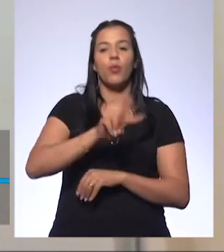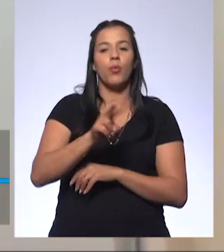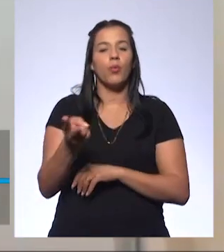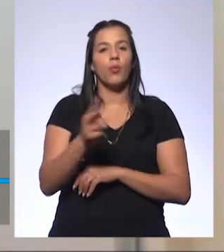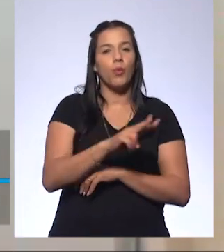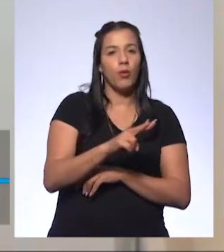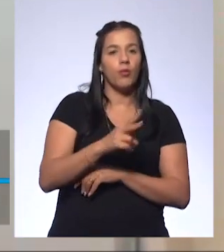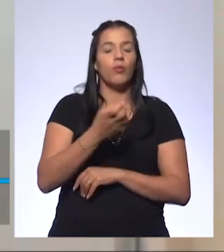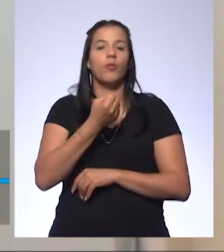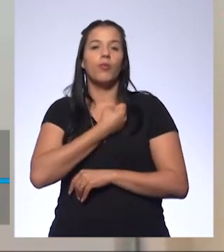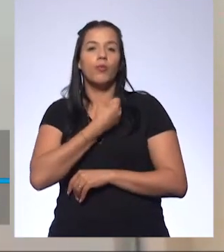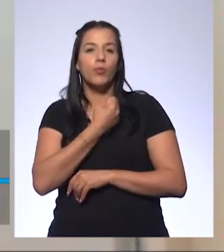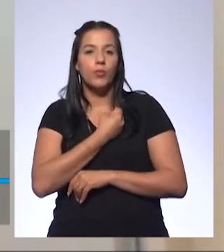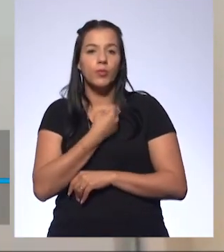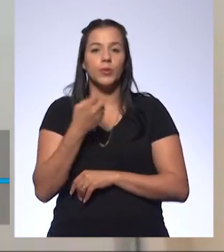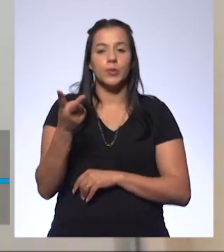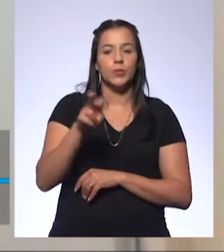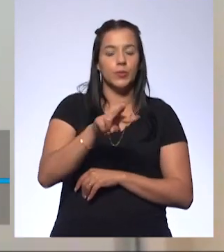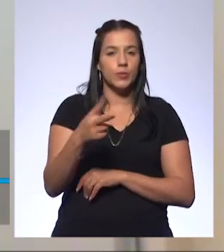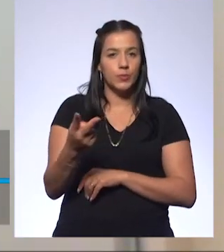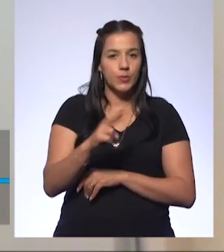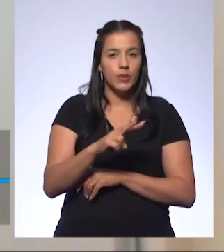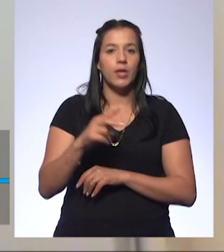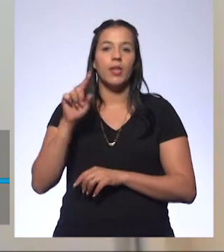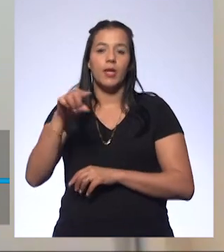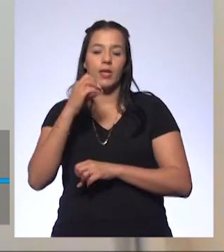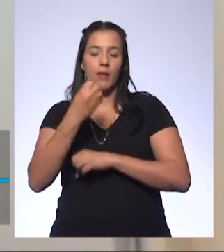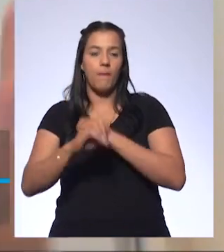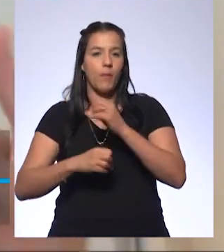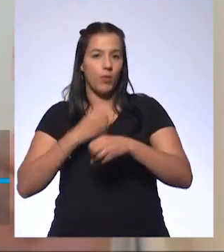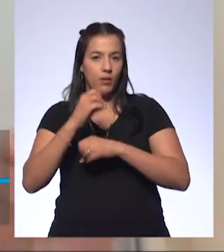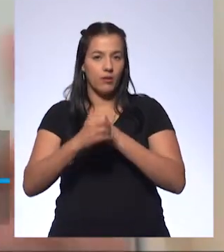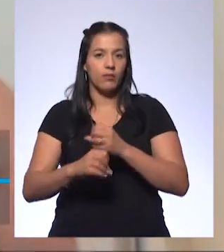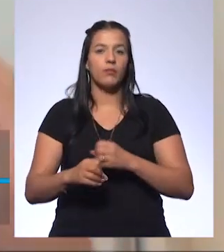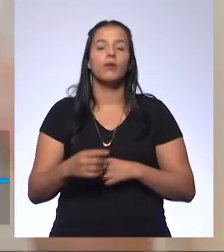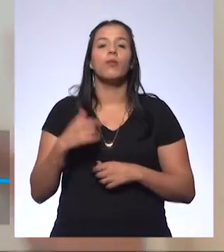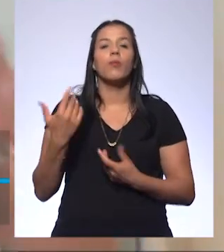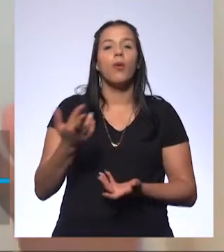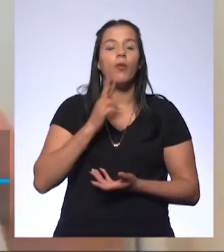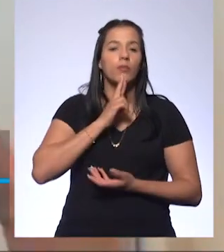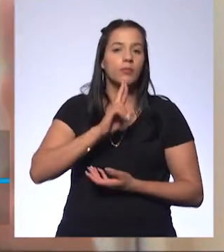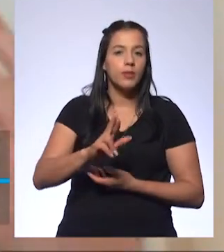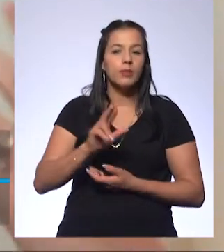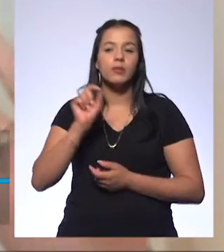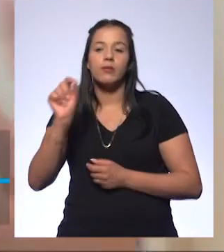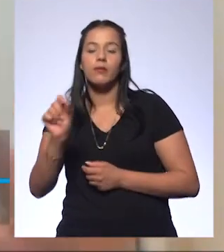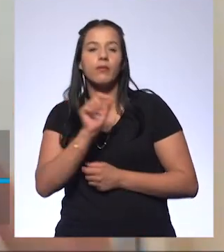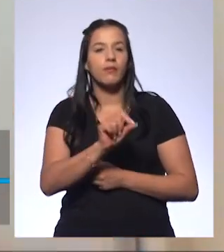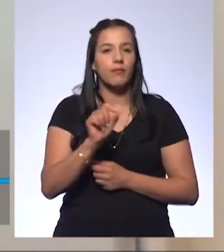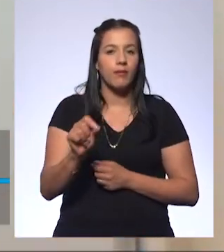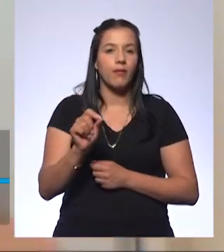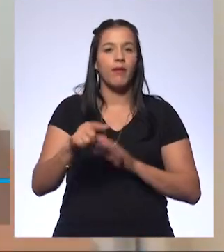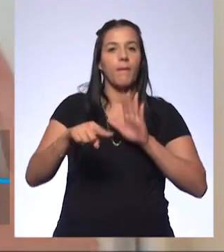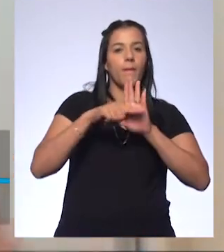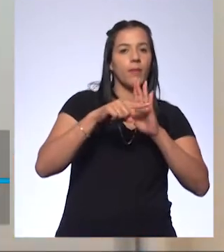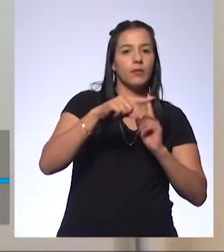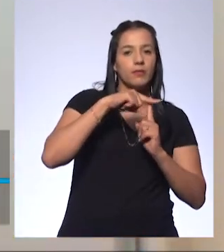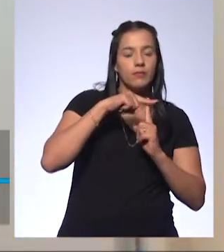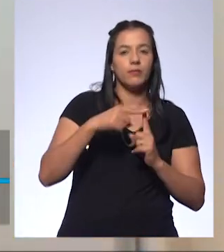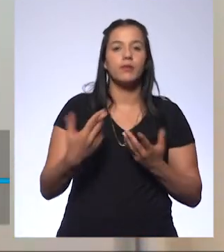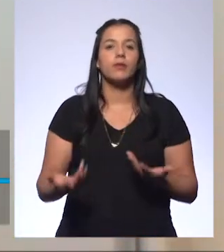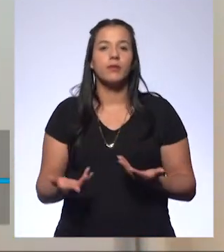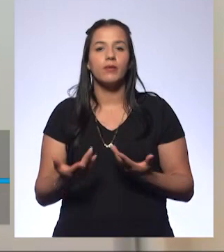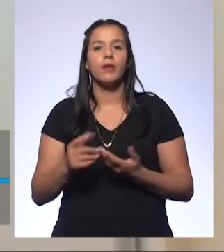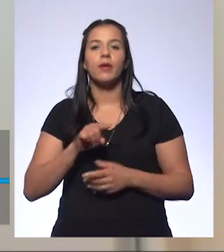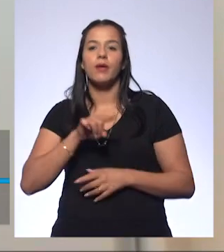é o valor da eletronegatividade daquela molécula, mas eu também consigo saber quem é mais eletronegativo, com quem